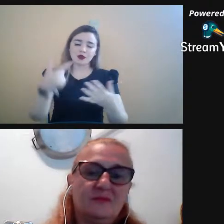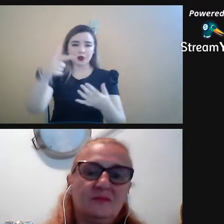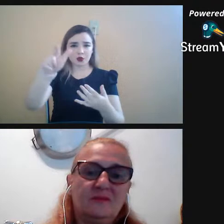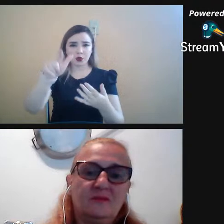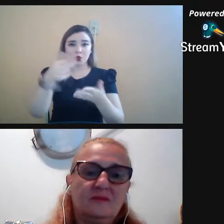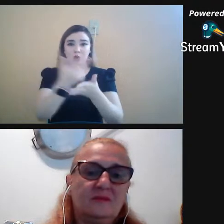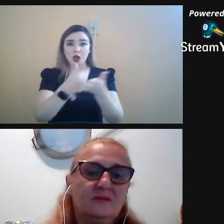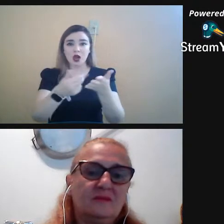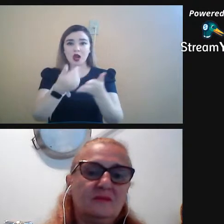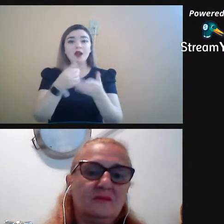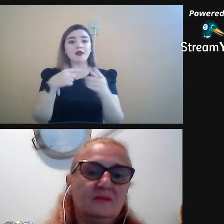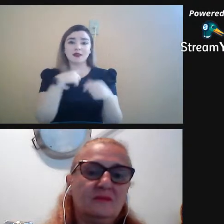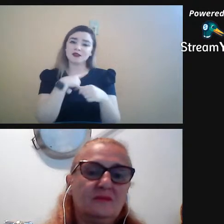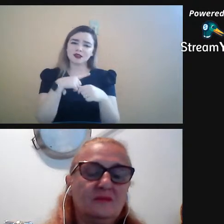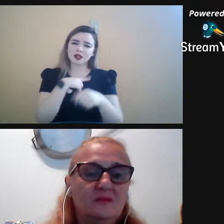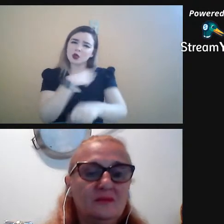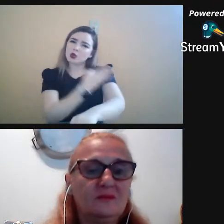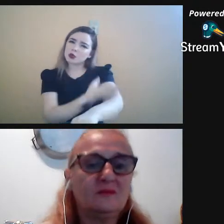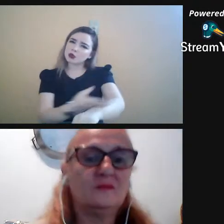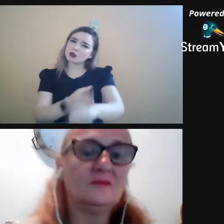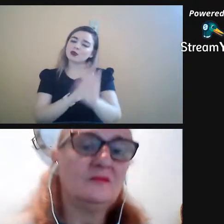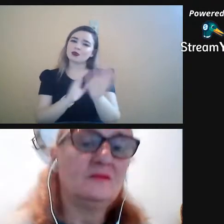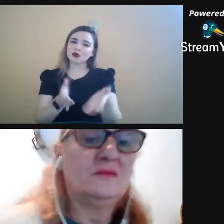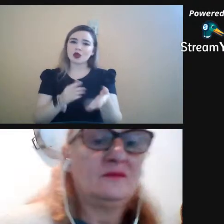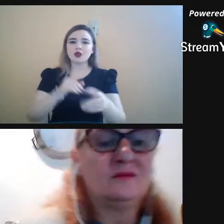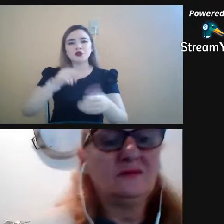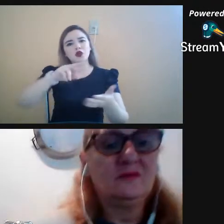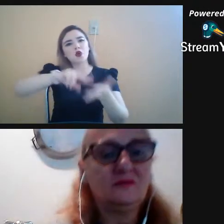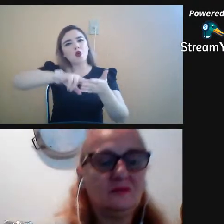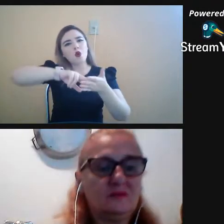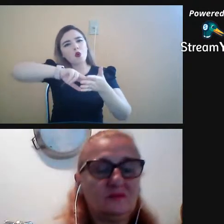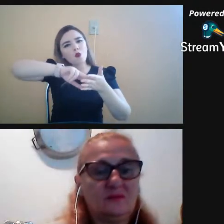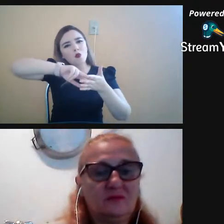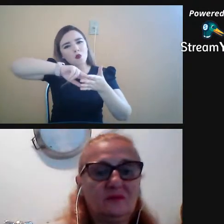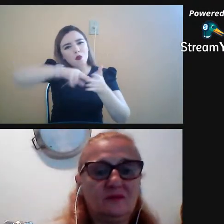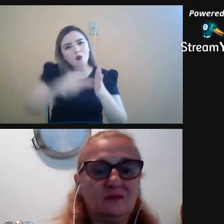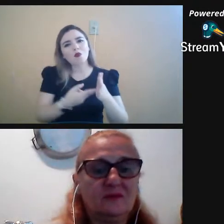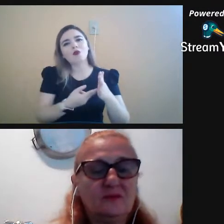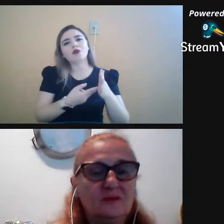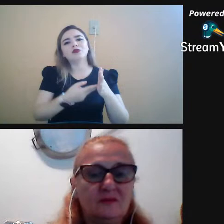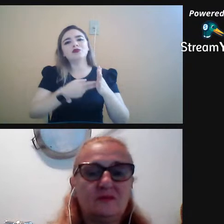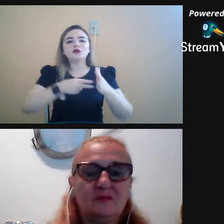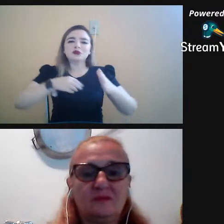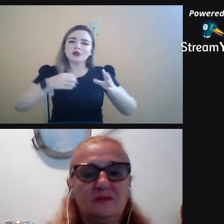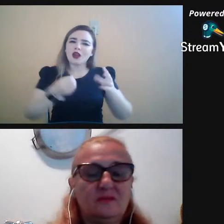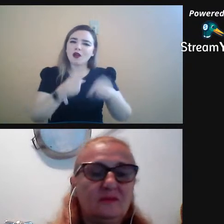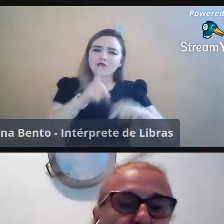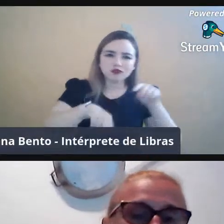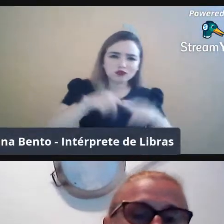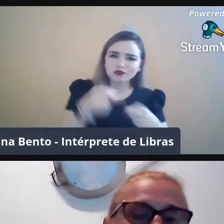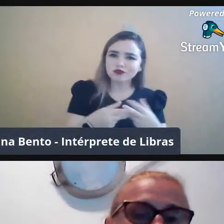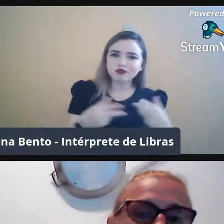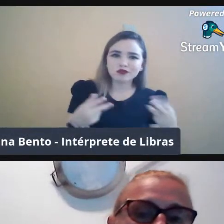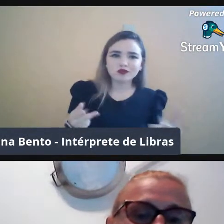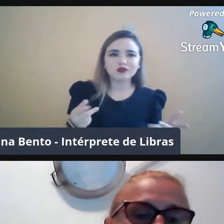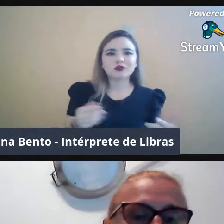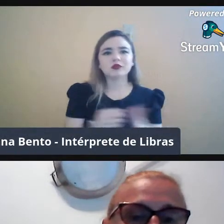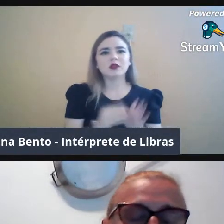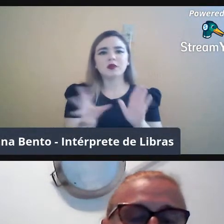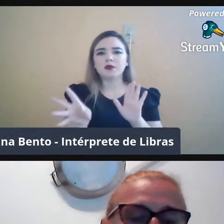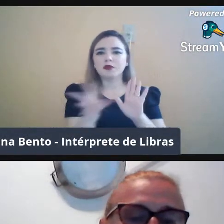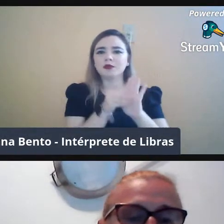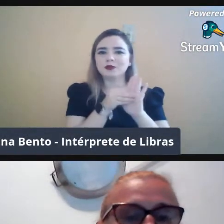artistas que costumam fazer isso, ressignificar materiais e, com isso, passar, né, a